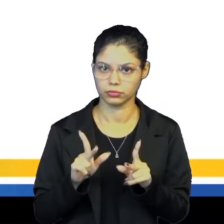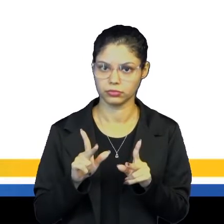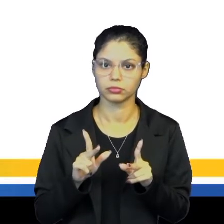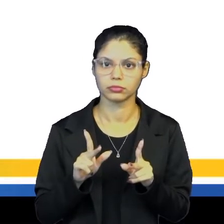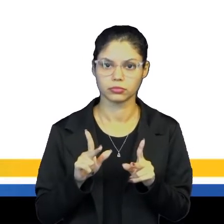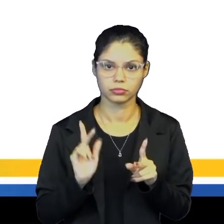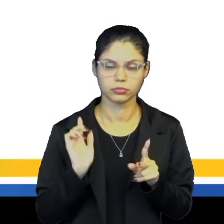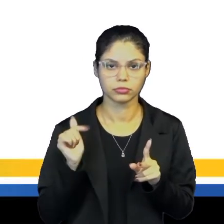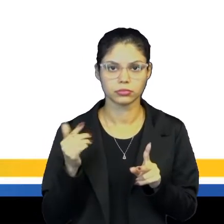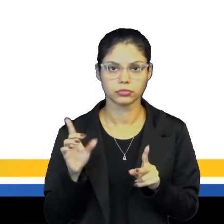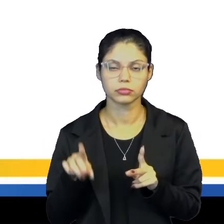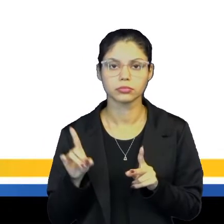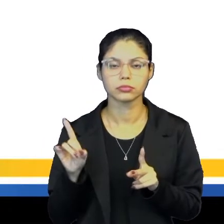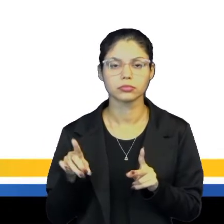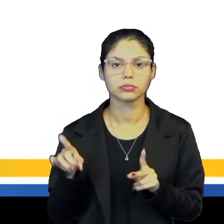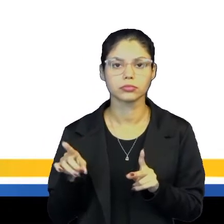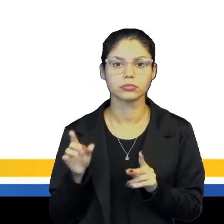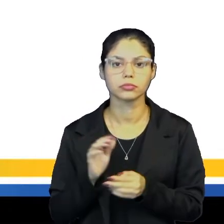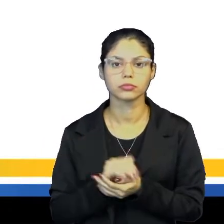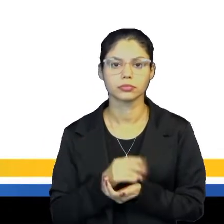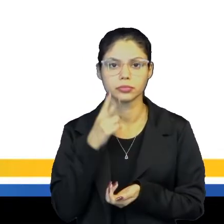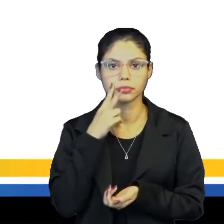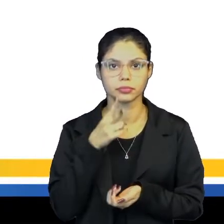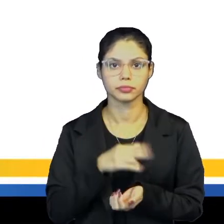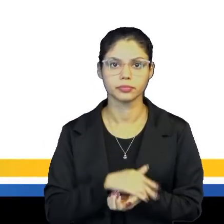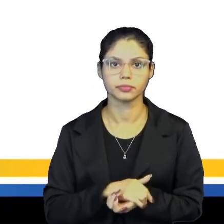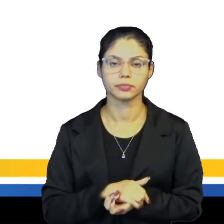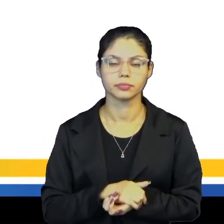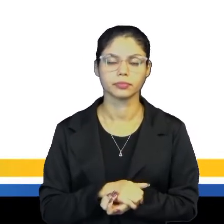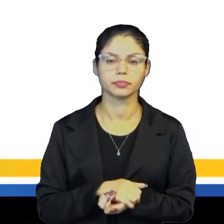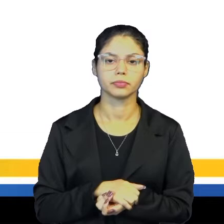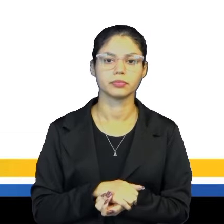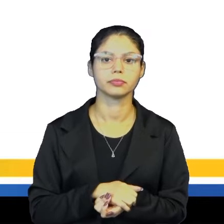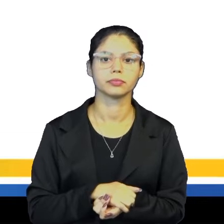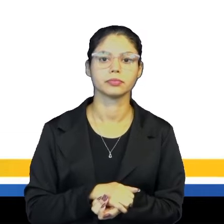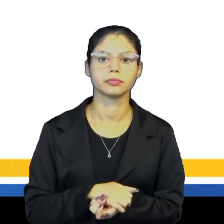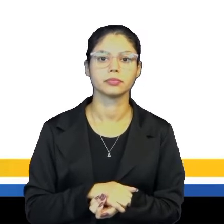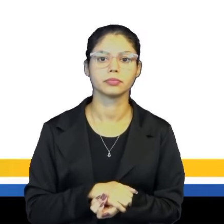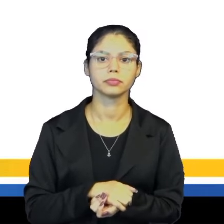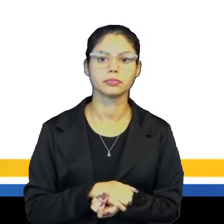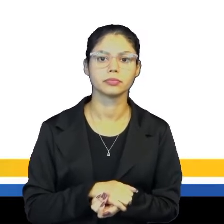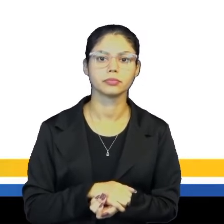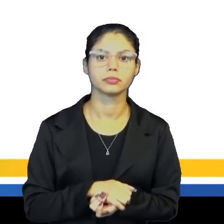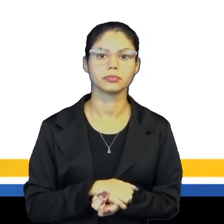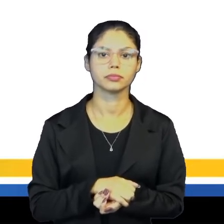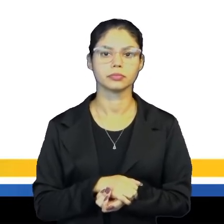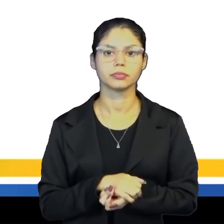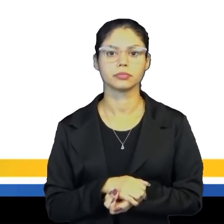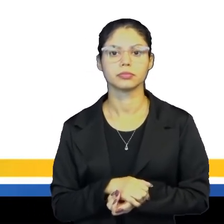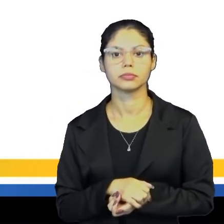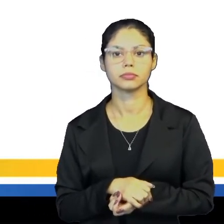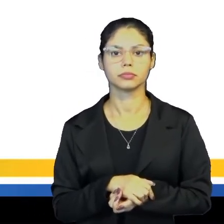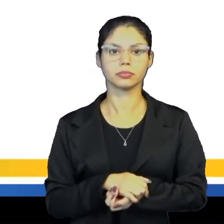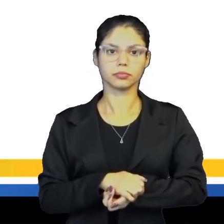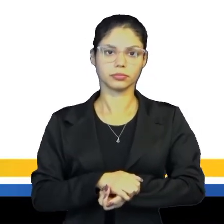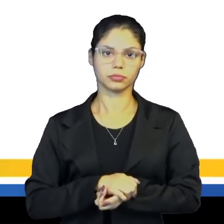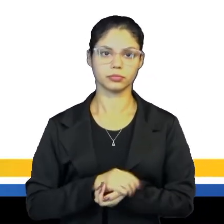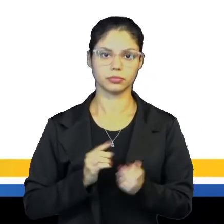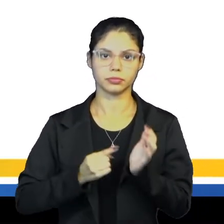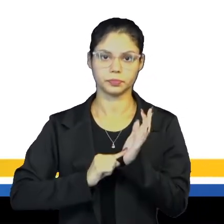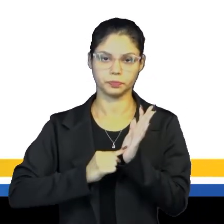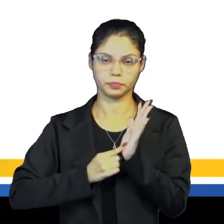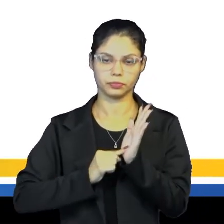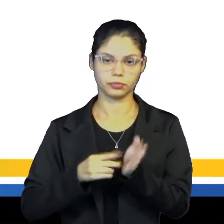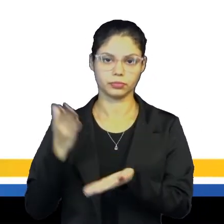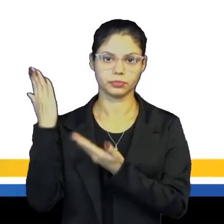diferente da direita. Olha só. Estão vendo? Tranquilo, né? Então, beleza. O ponto,